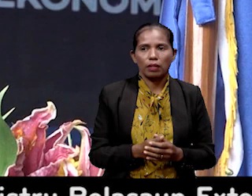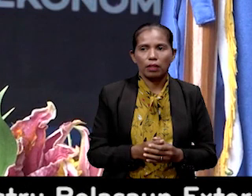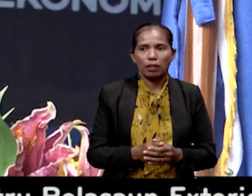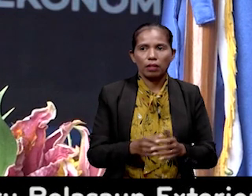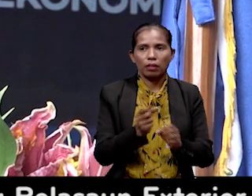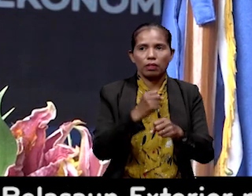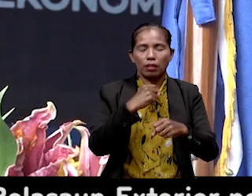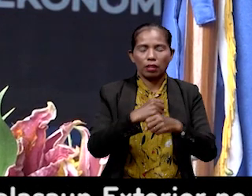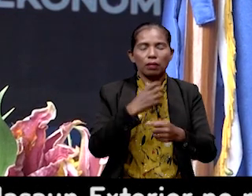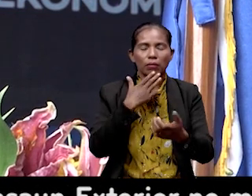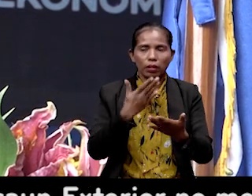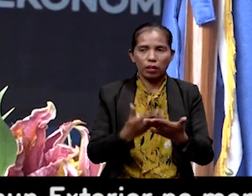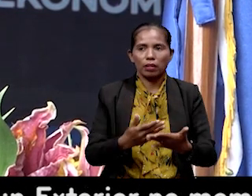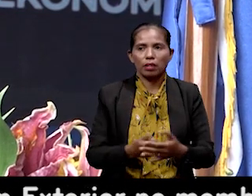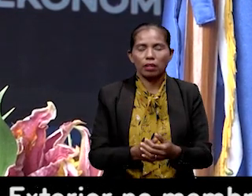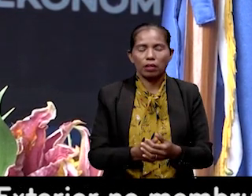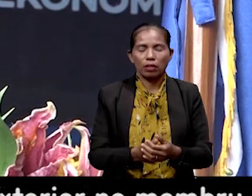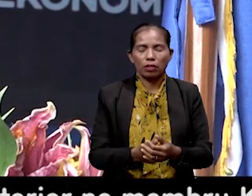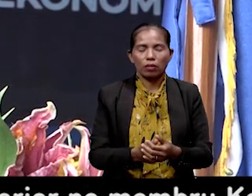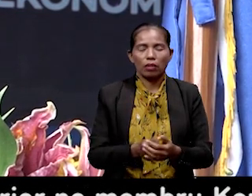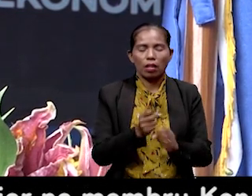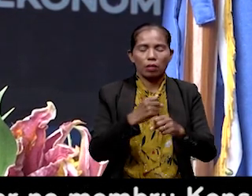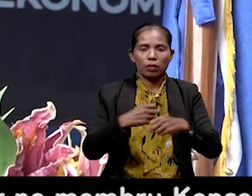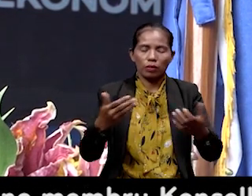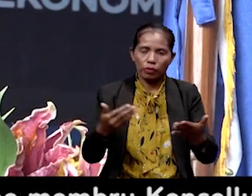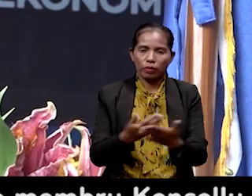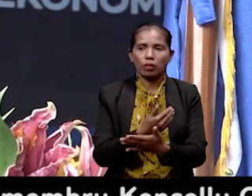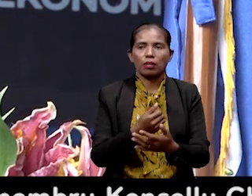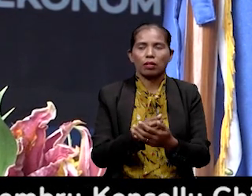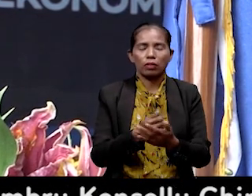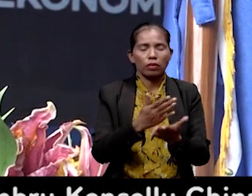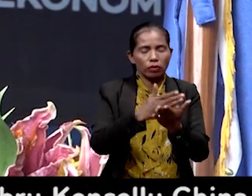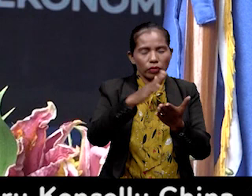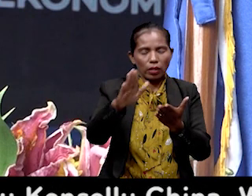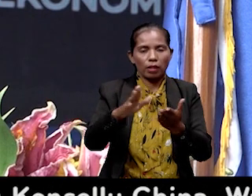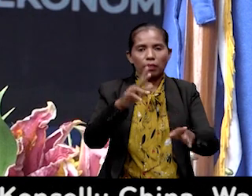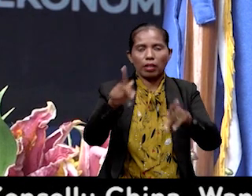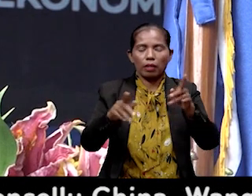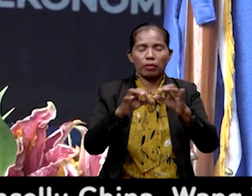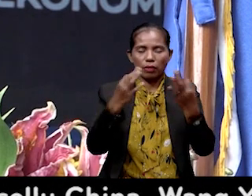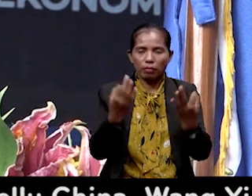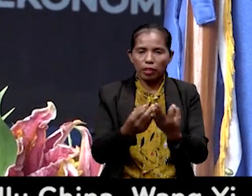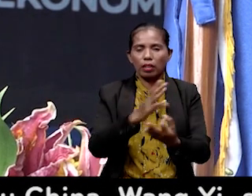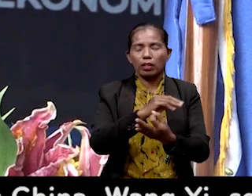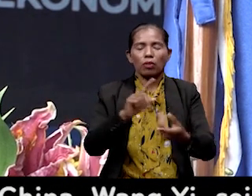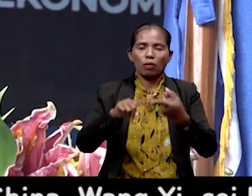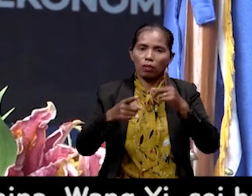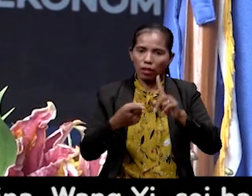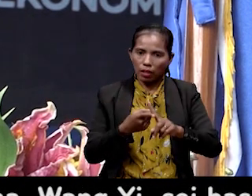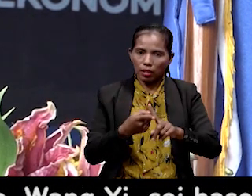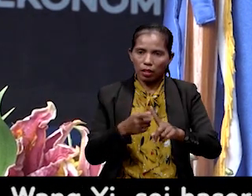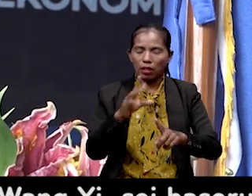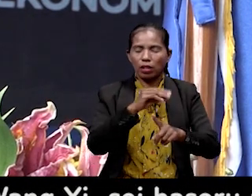halo kreativitate ko inovasaun, ko di hoalo transforma saun ba itania familia, kolega,